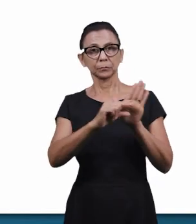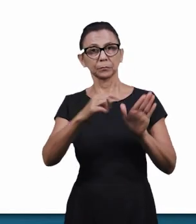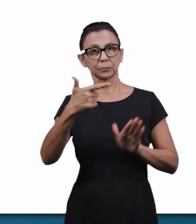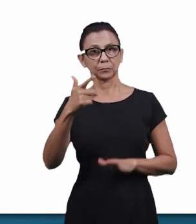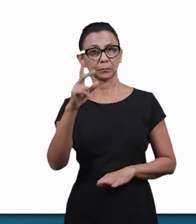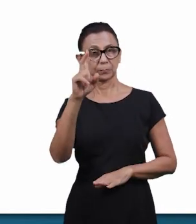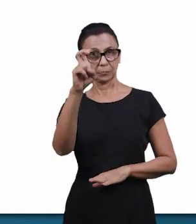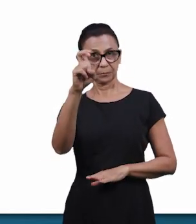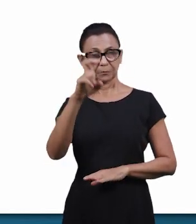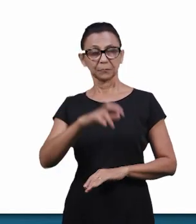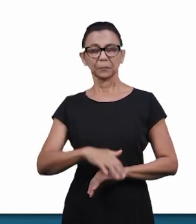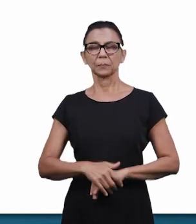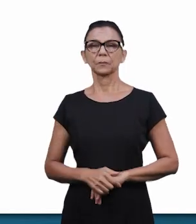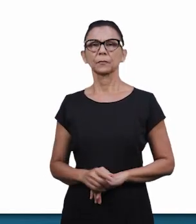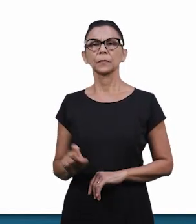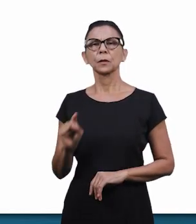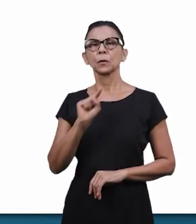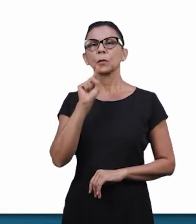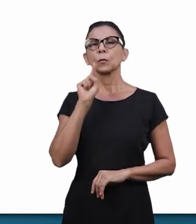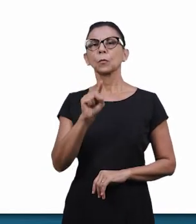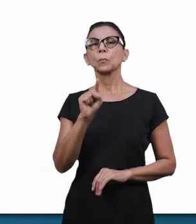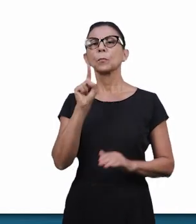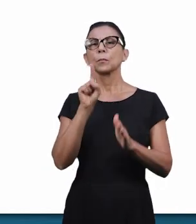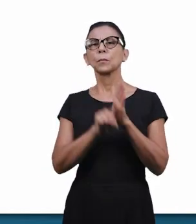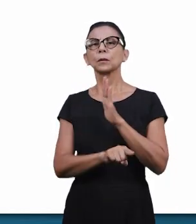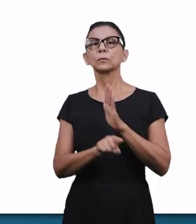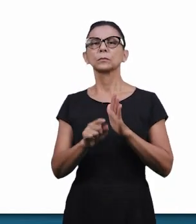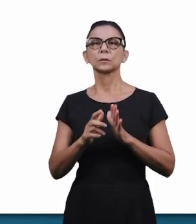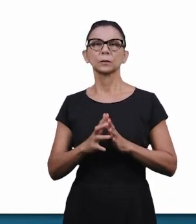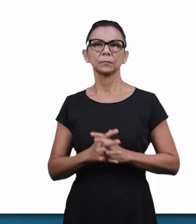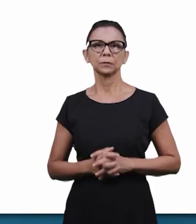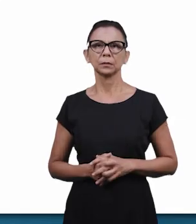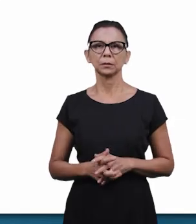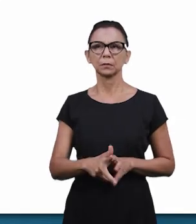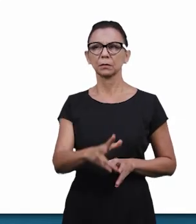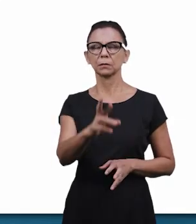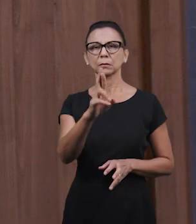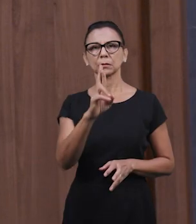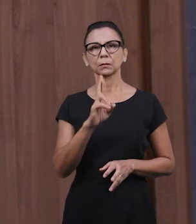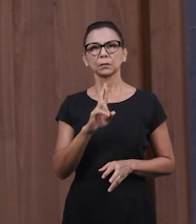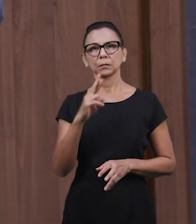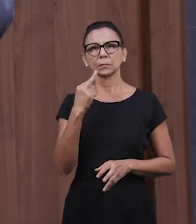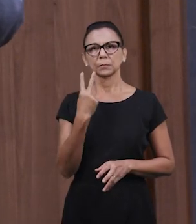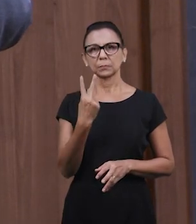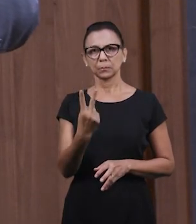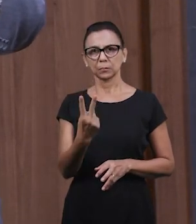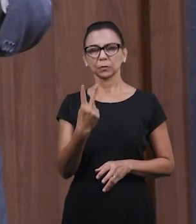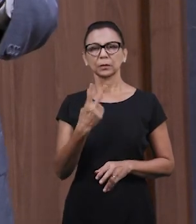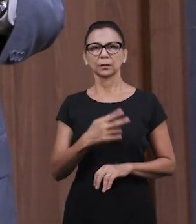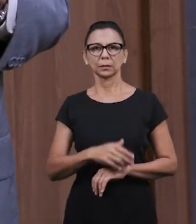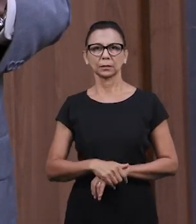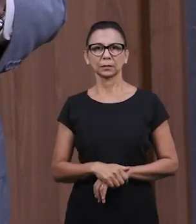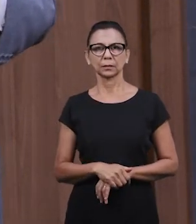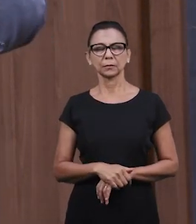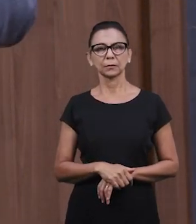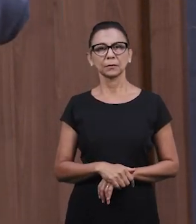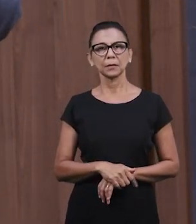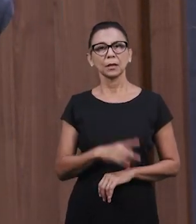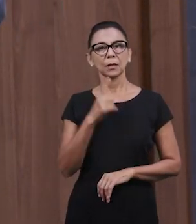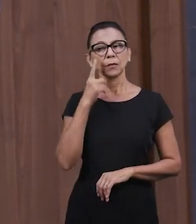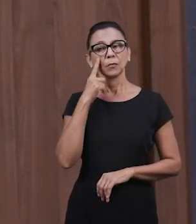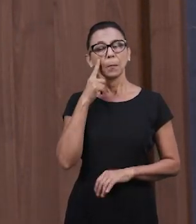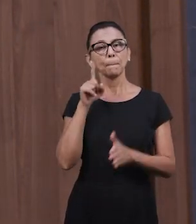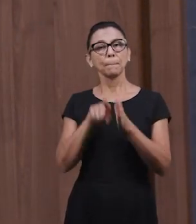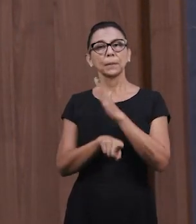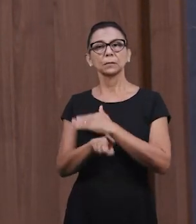25? Qual foi a pergunta? Essa resposta 2, nós vamos direcioná-la agora para a nossa irmã